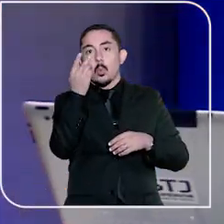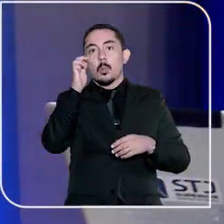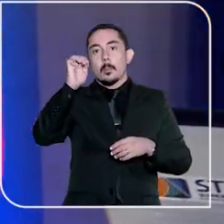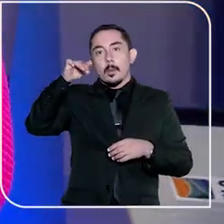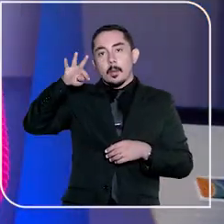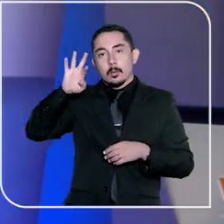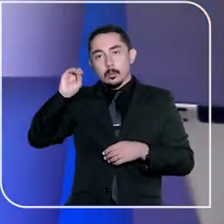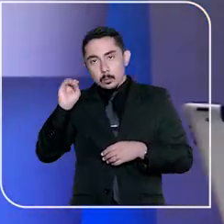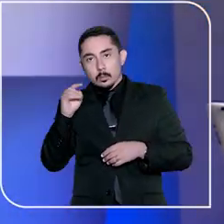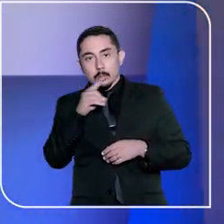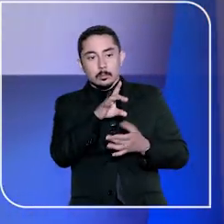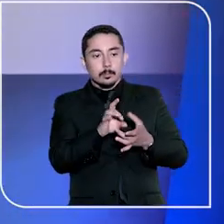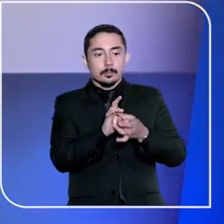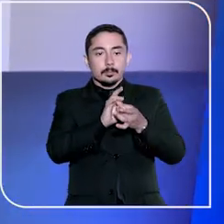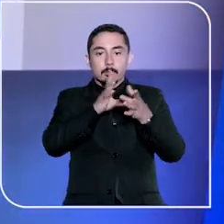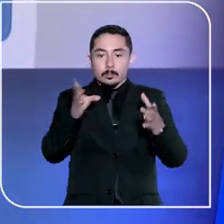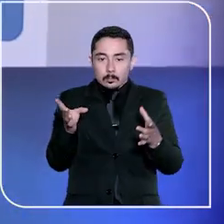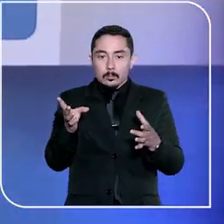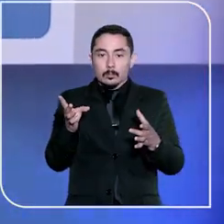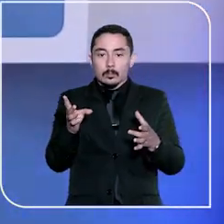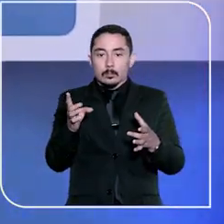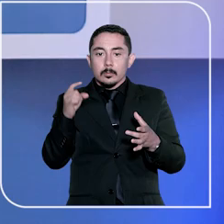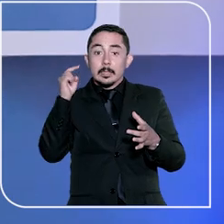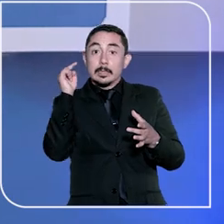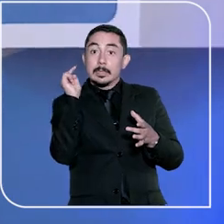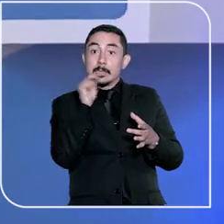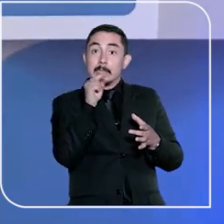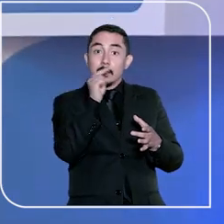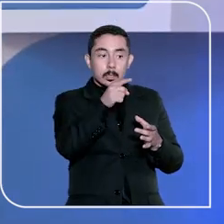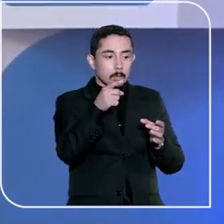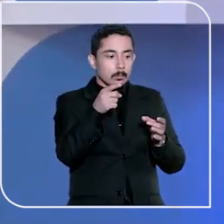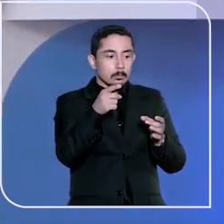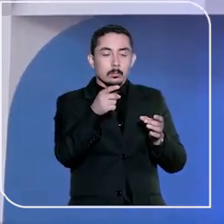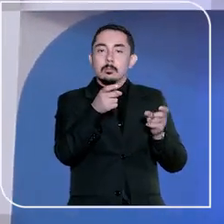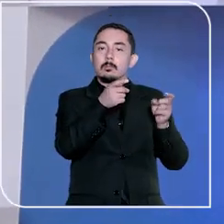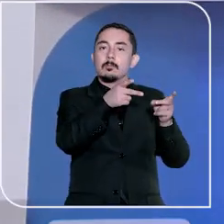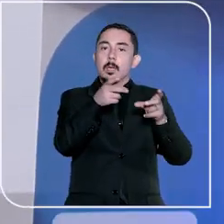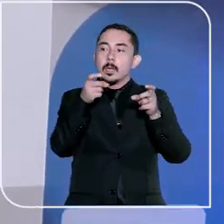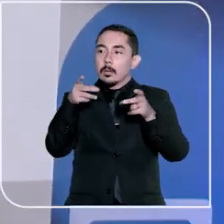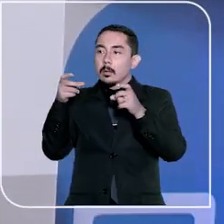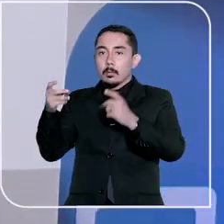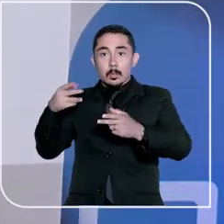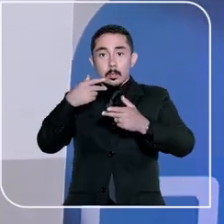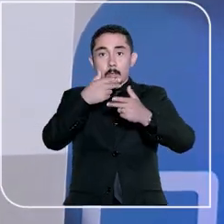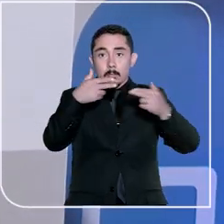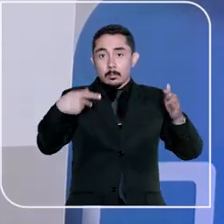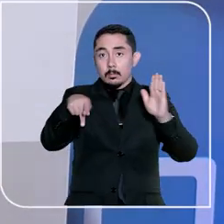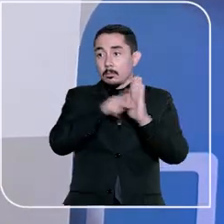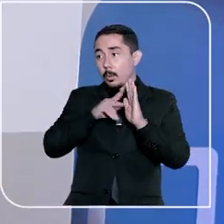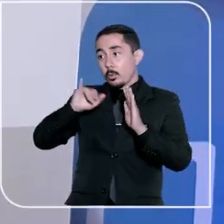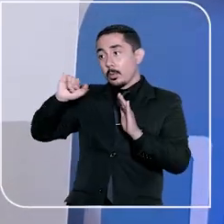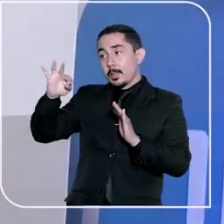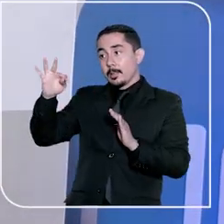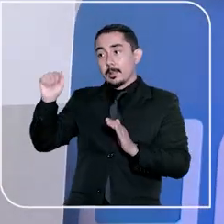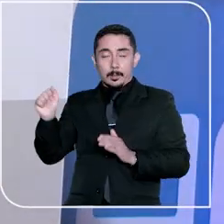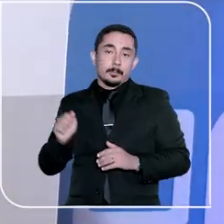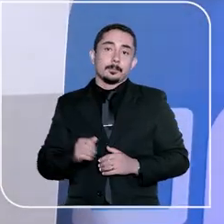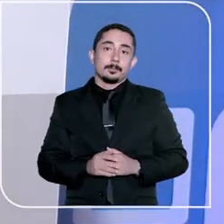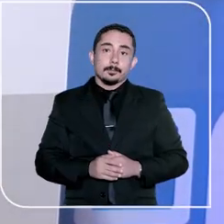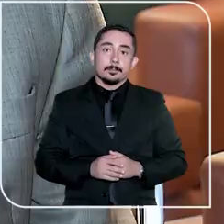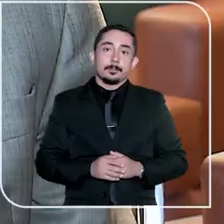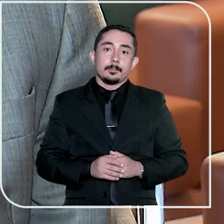Justiça Humberto Martins autorizou a realização de três leilões para a venda de bens da